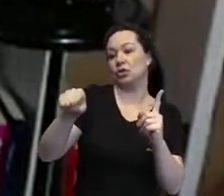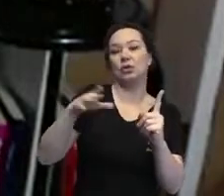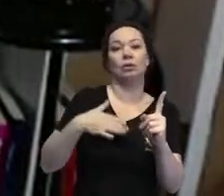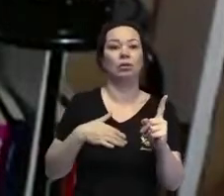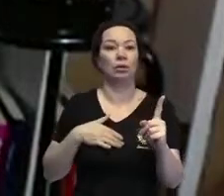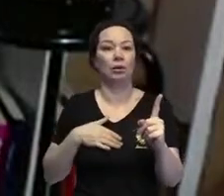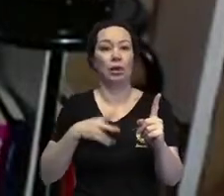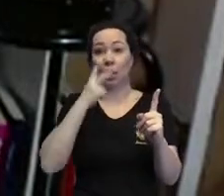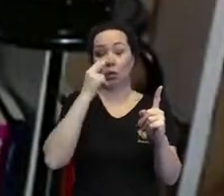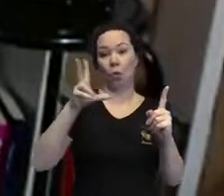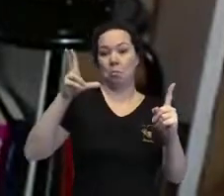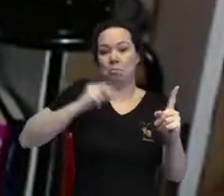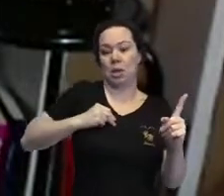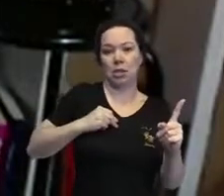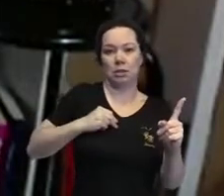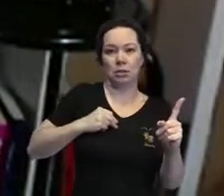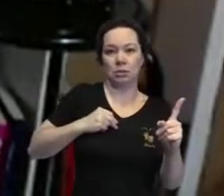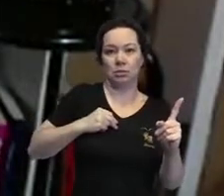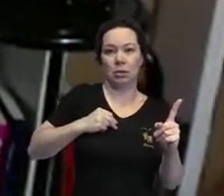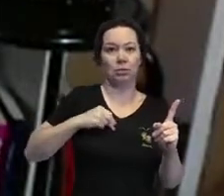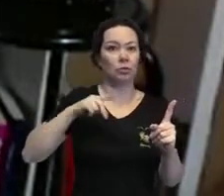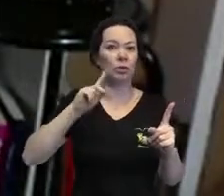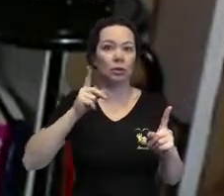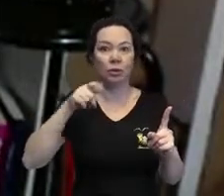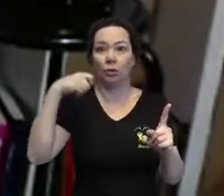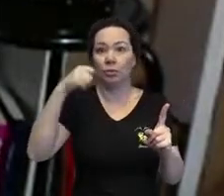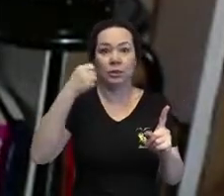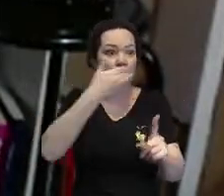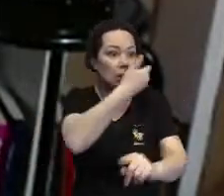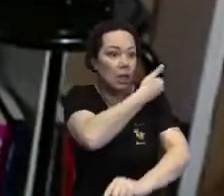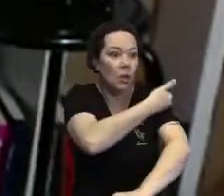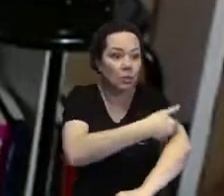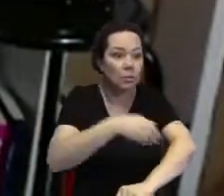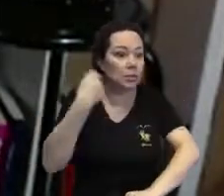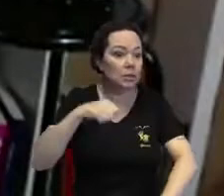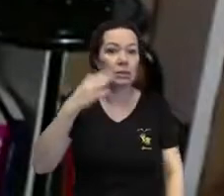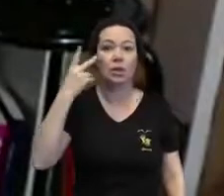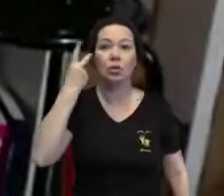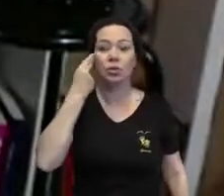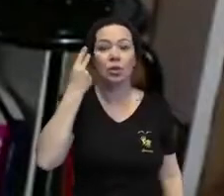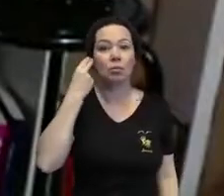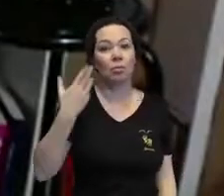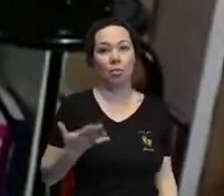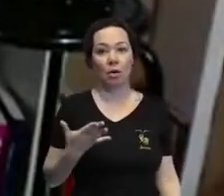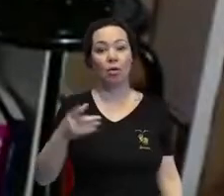fosse um mérito e não como se isso fosse algo natural do nosso cotidiano.